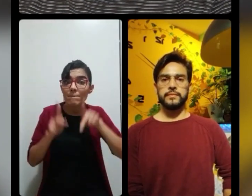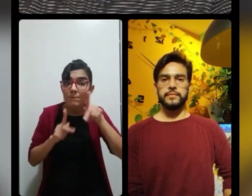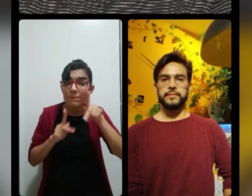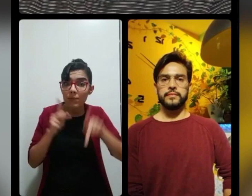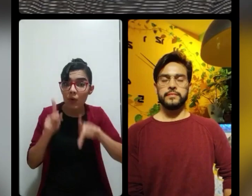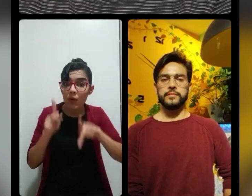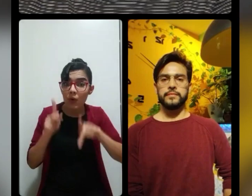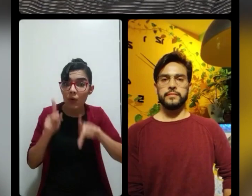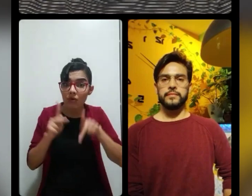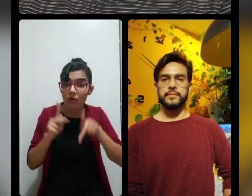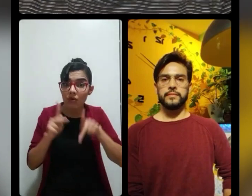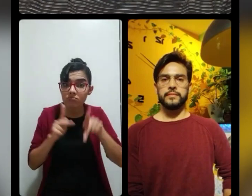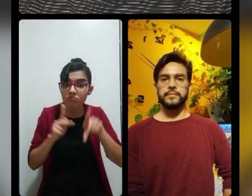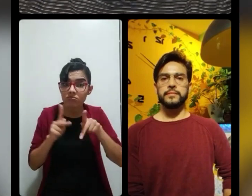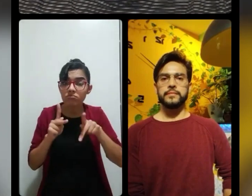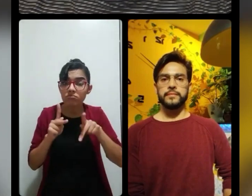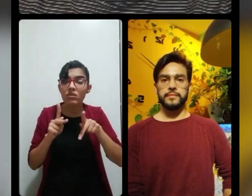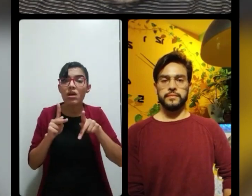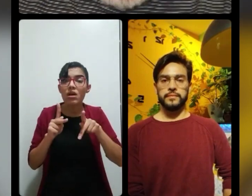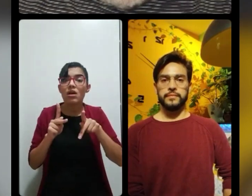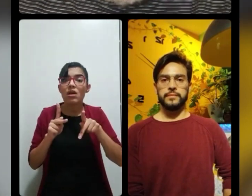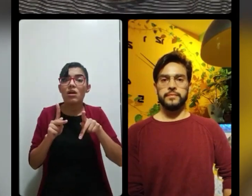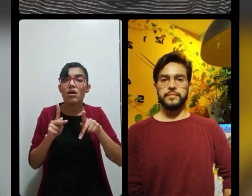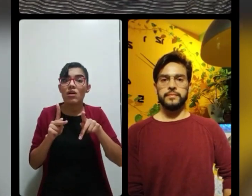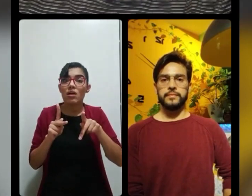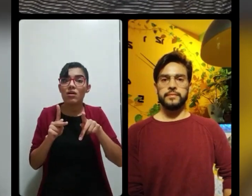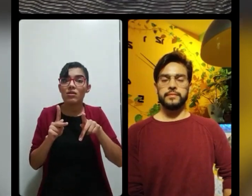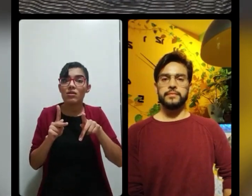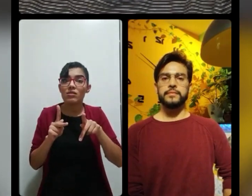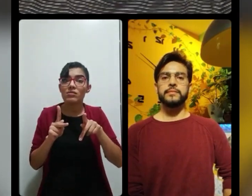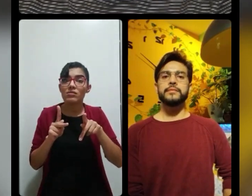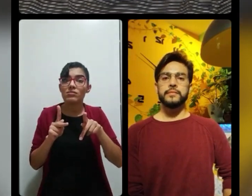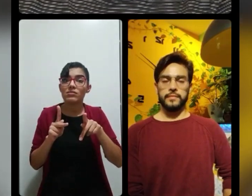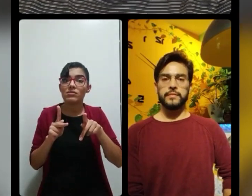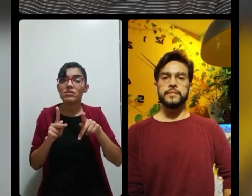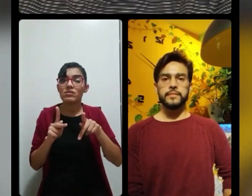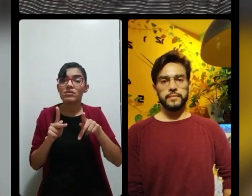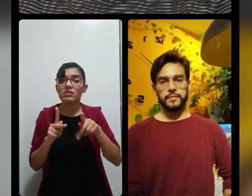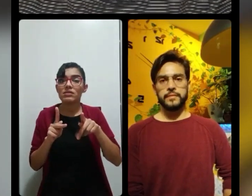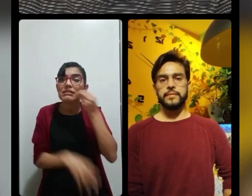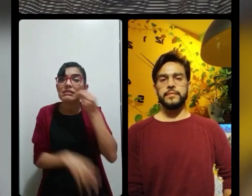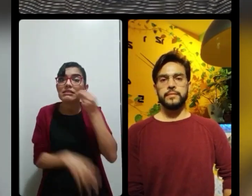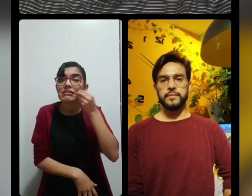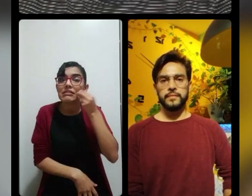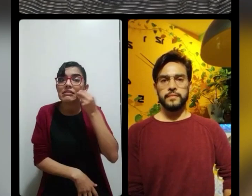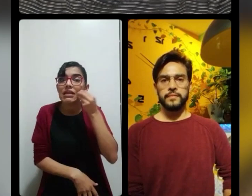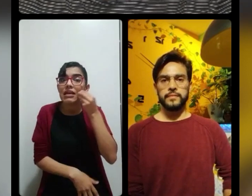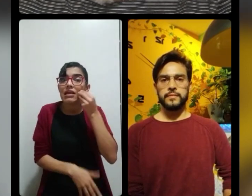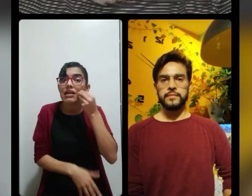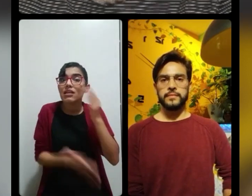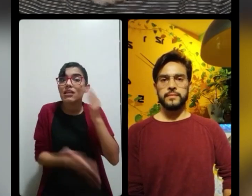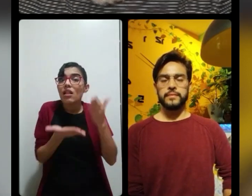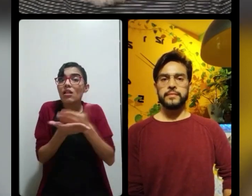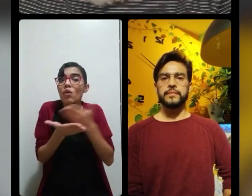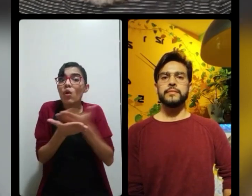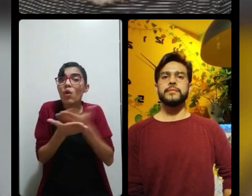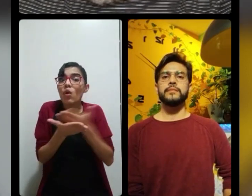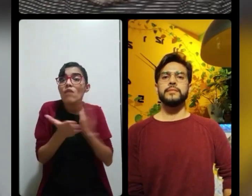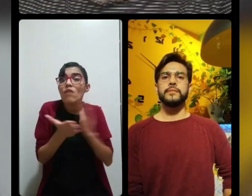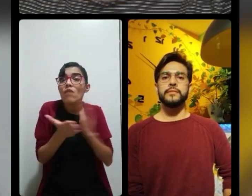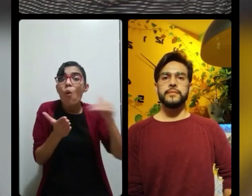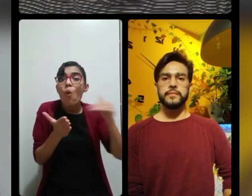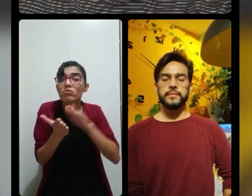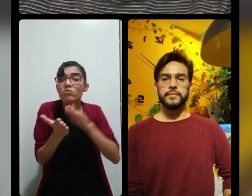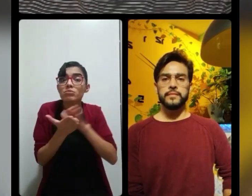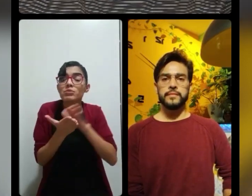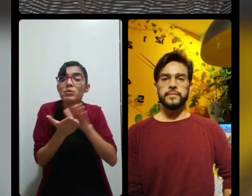gestos comunicativos, e Cascudo vai deixar para o fim da obra dele a realização do livro. Na